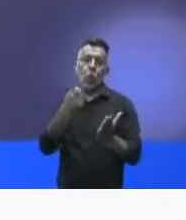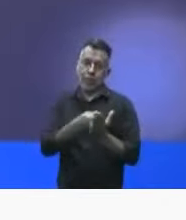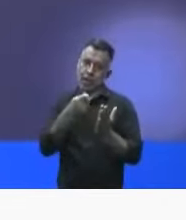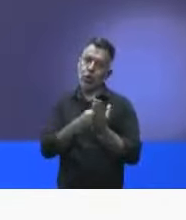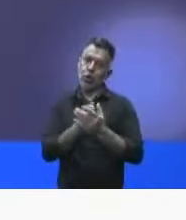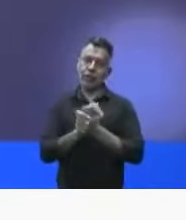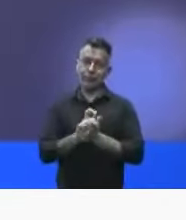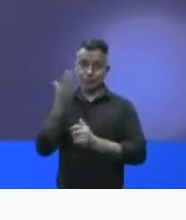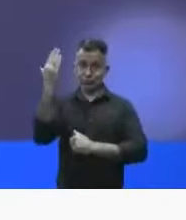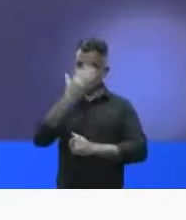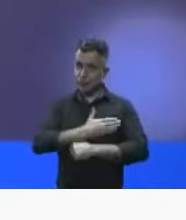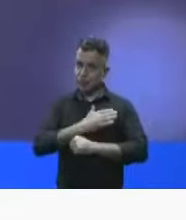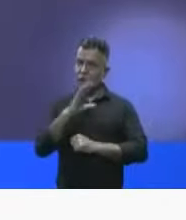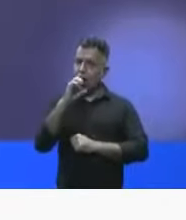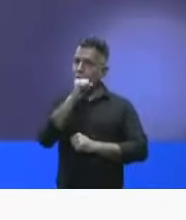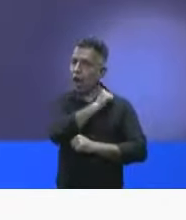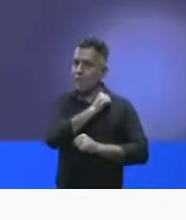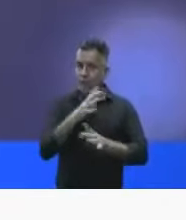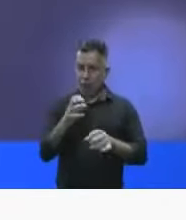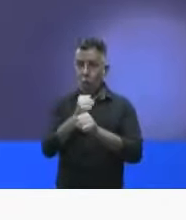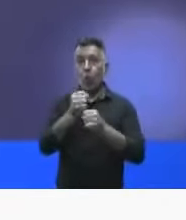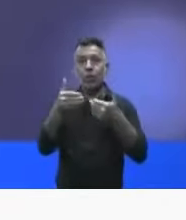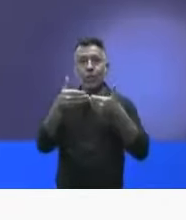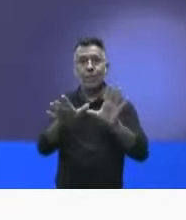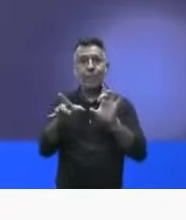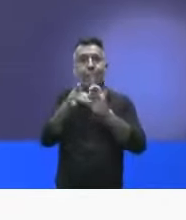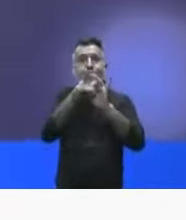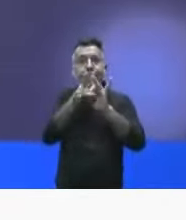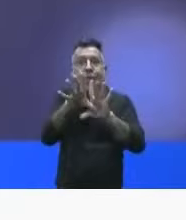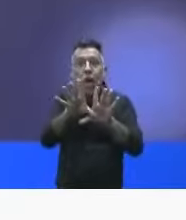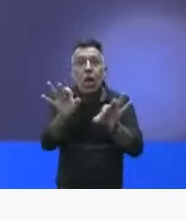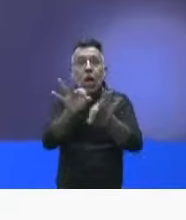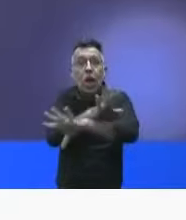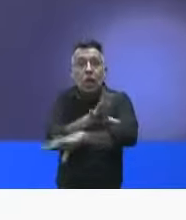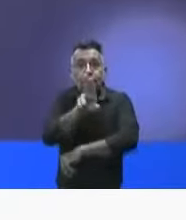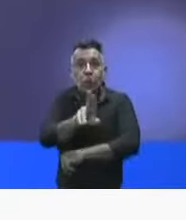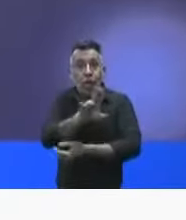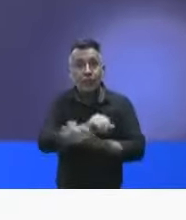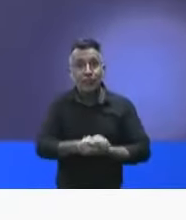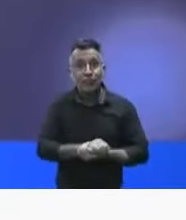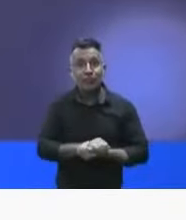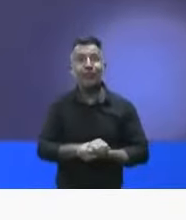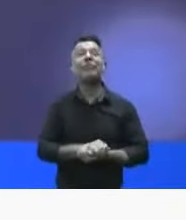obrigatórios. Em poucos minutos, a conta está aberta e pronta para usar.